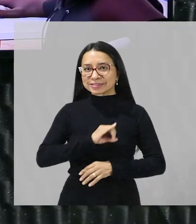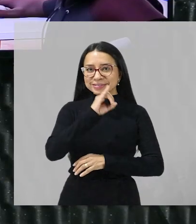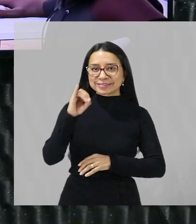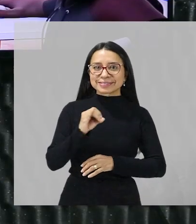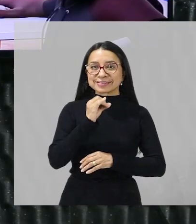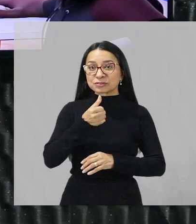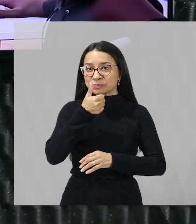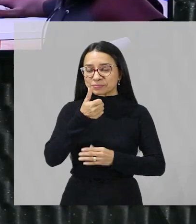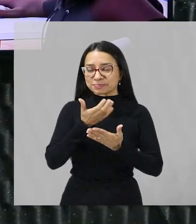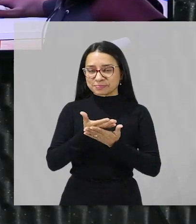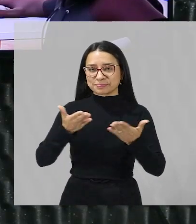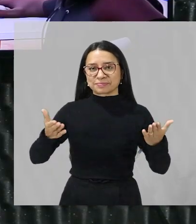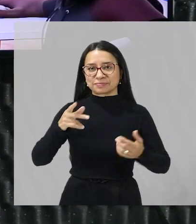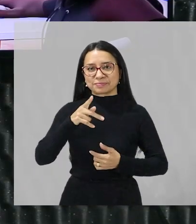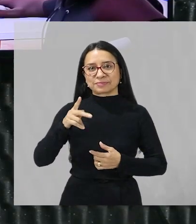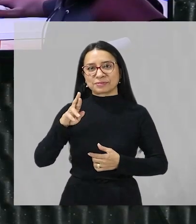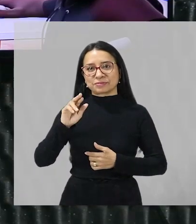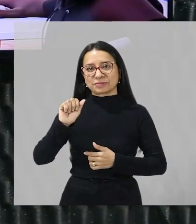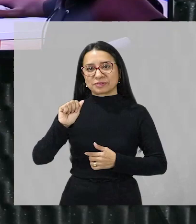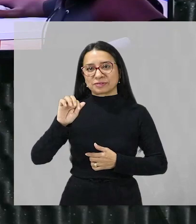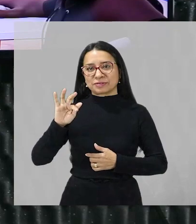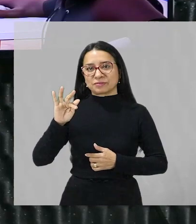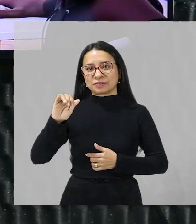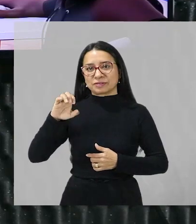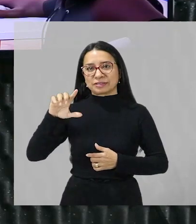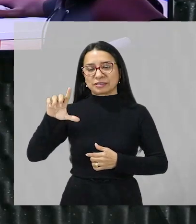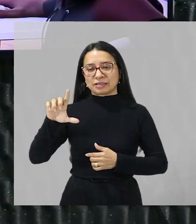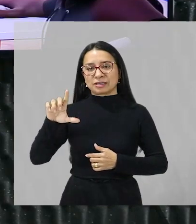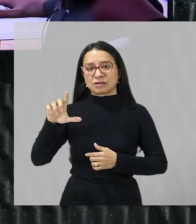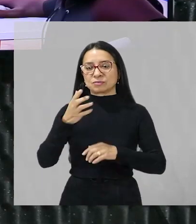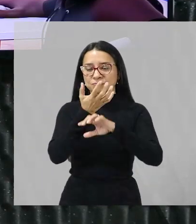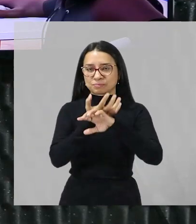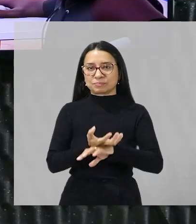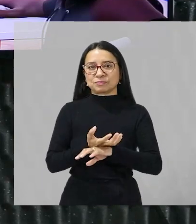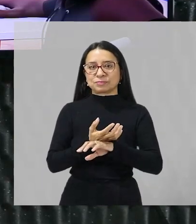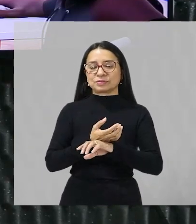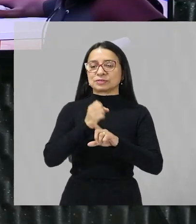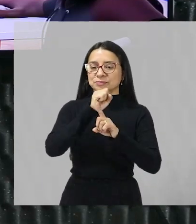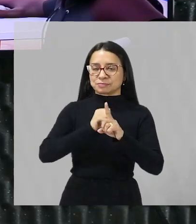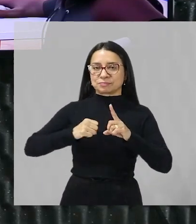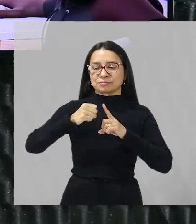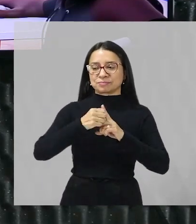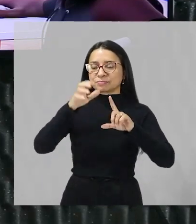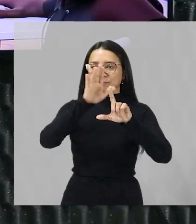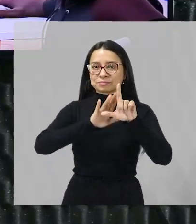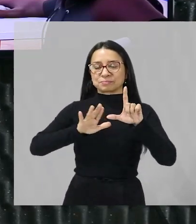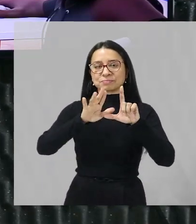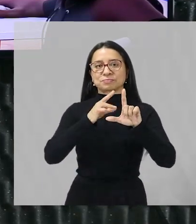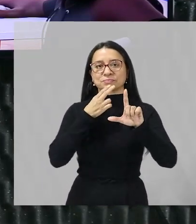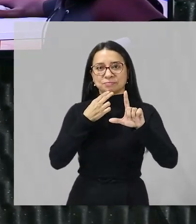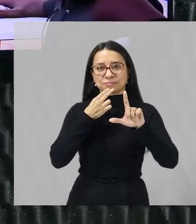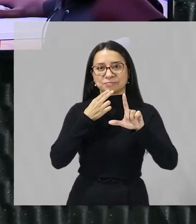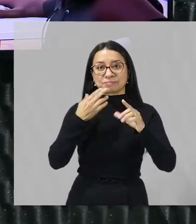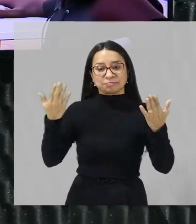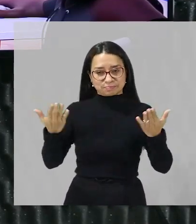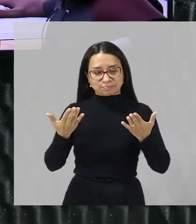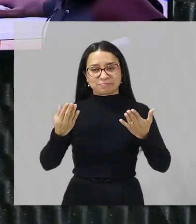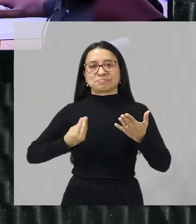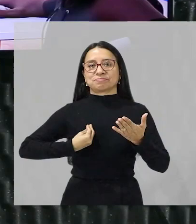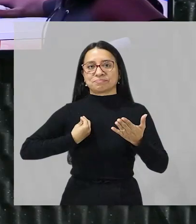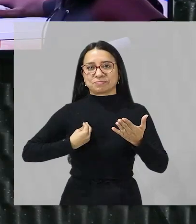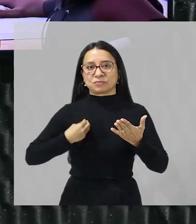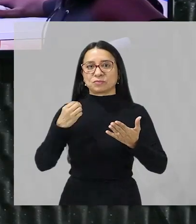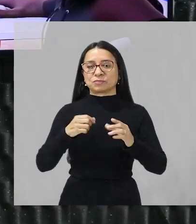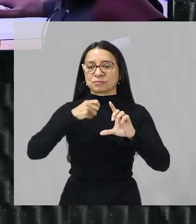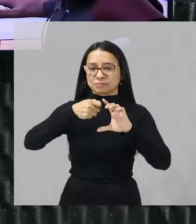Fala galera, tudo bem com vocês? Aqui é o professor Rafael Carlos de Sociologia da plataforma Gonçalves Dias. E a gente está aqui para mais uma